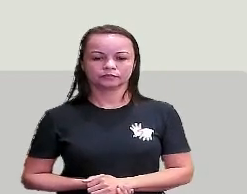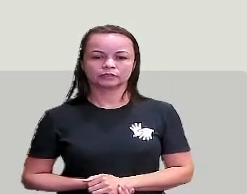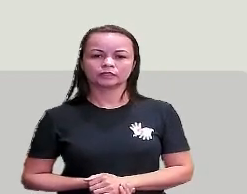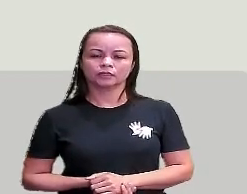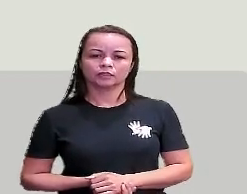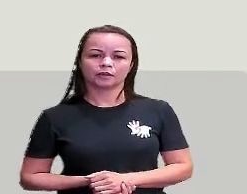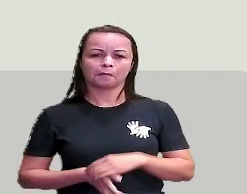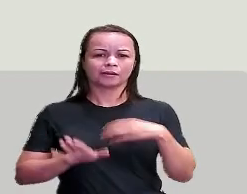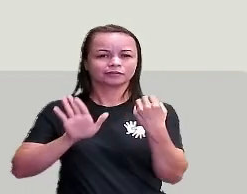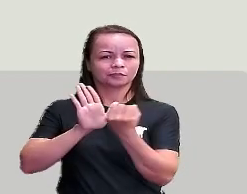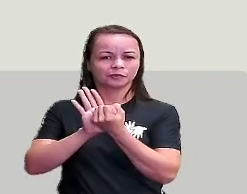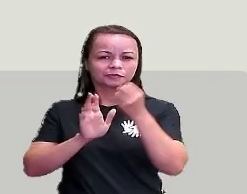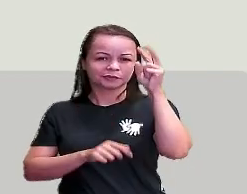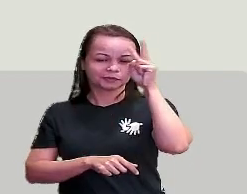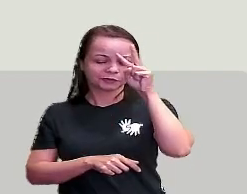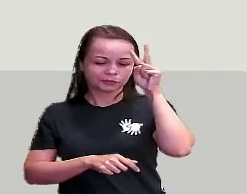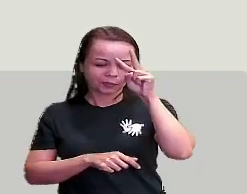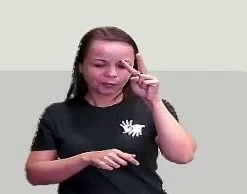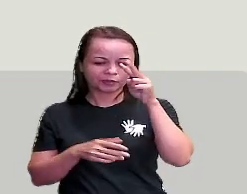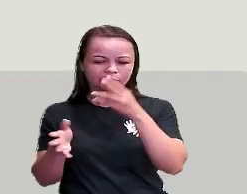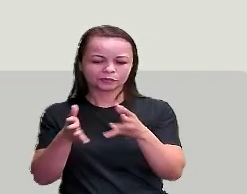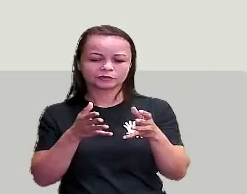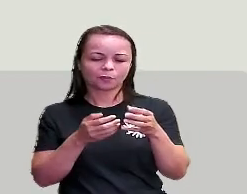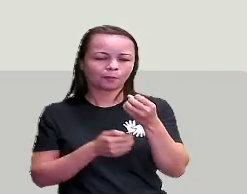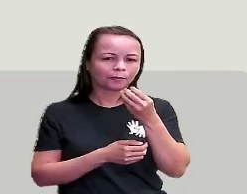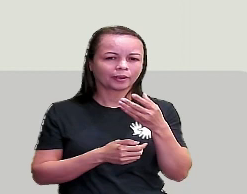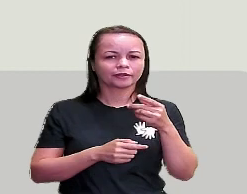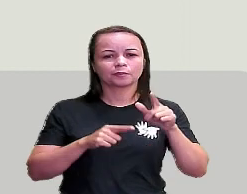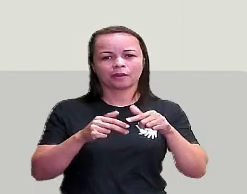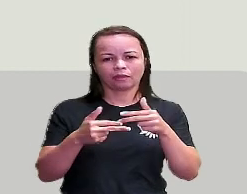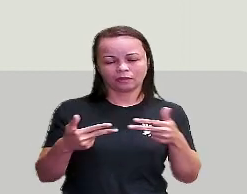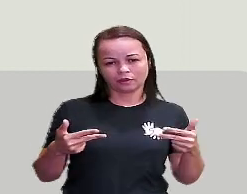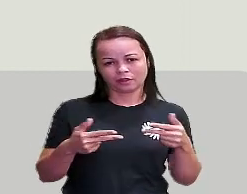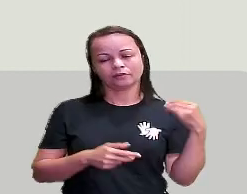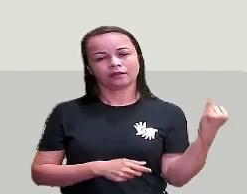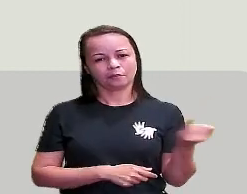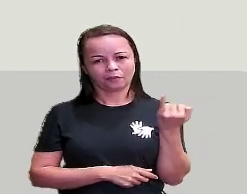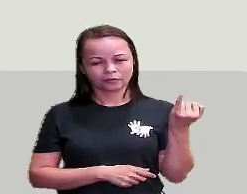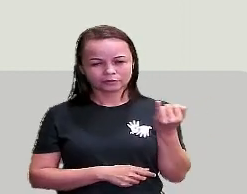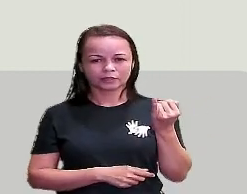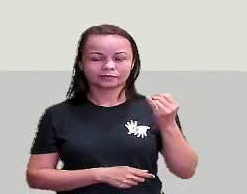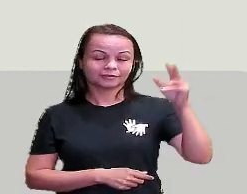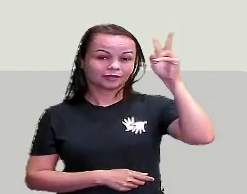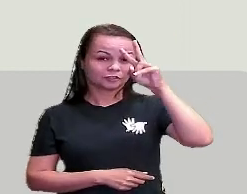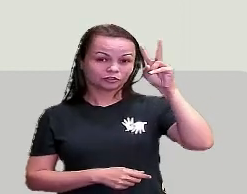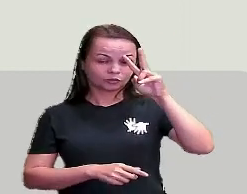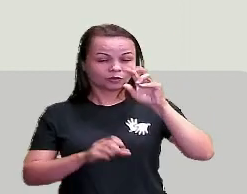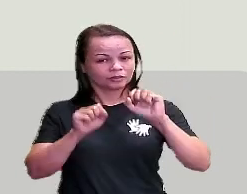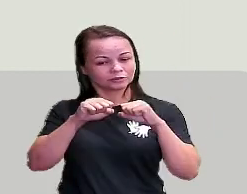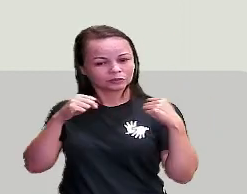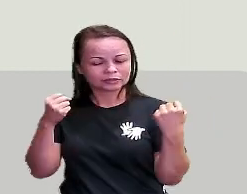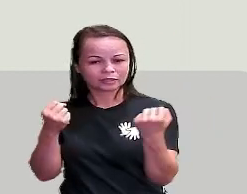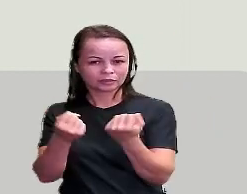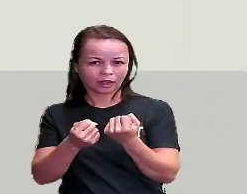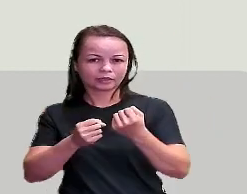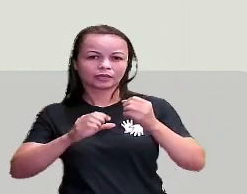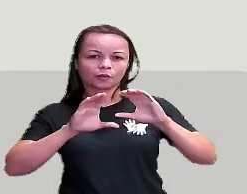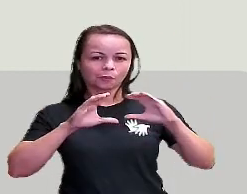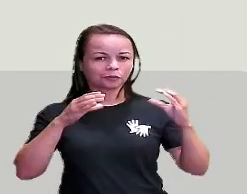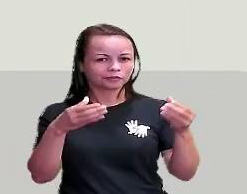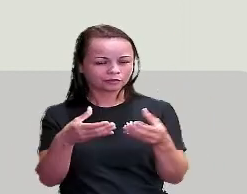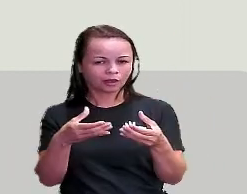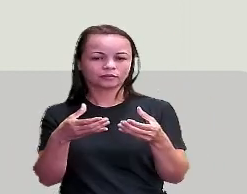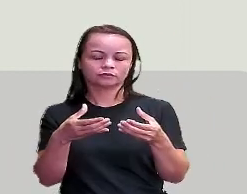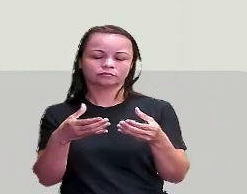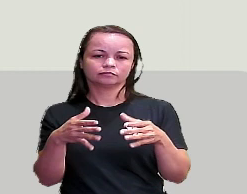Patrimônios históricos são bens materiais que possuem importância na história de determinada sociedade e comunidade. Ou